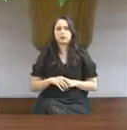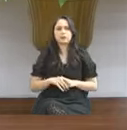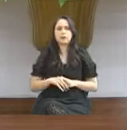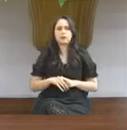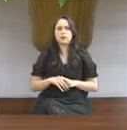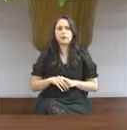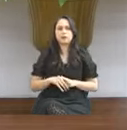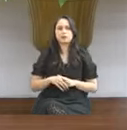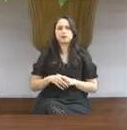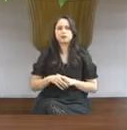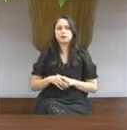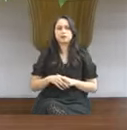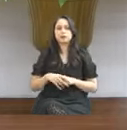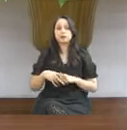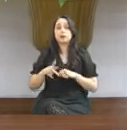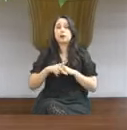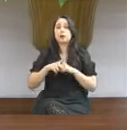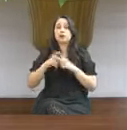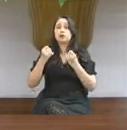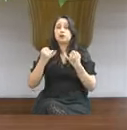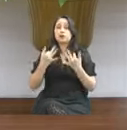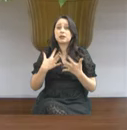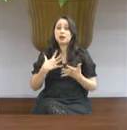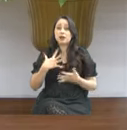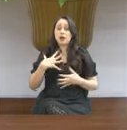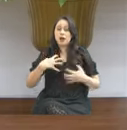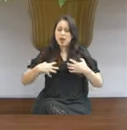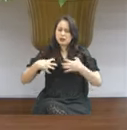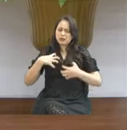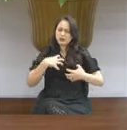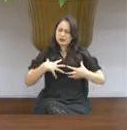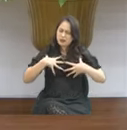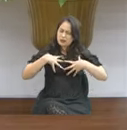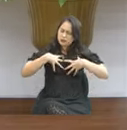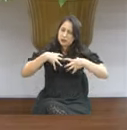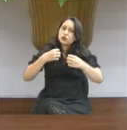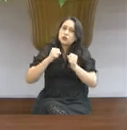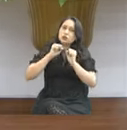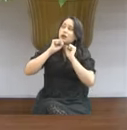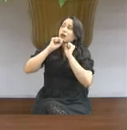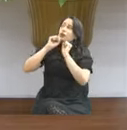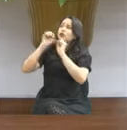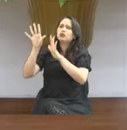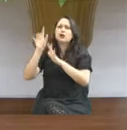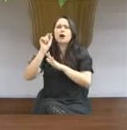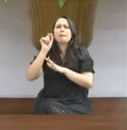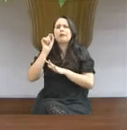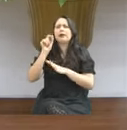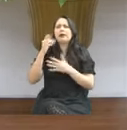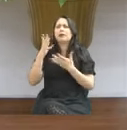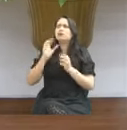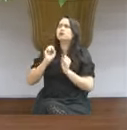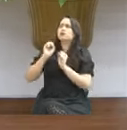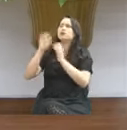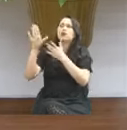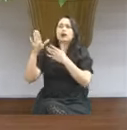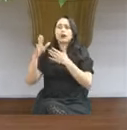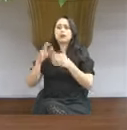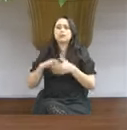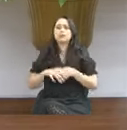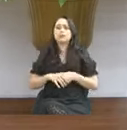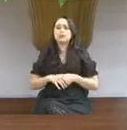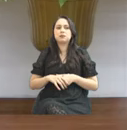Então Pedro diz assim: tire de vocês e jogue. Para quem? Pastor Eduardo, já tem os dele,